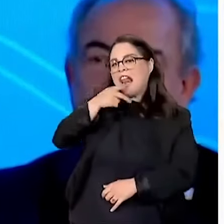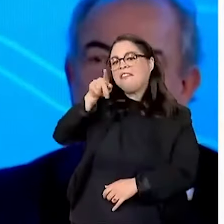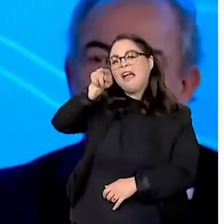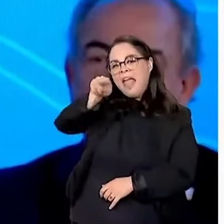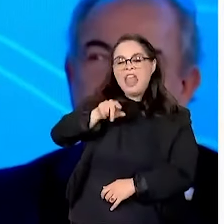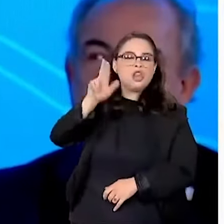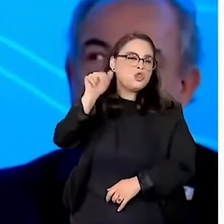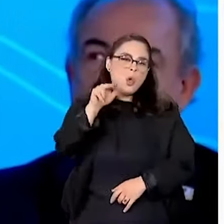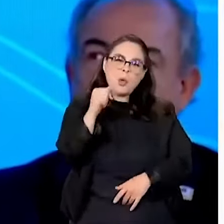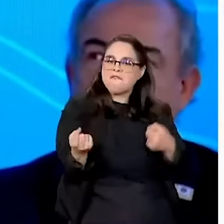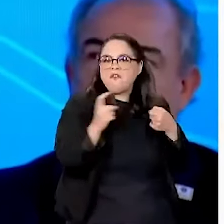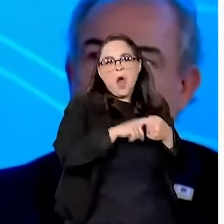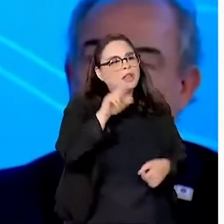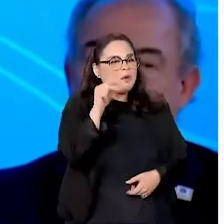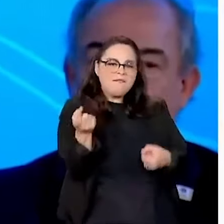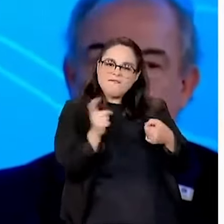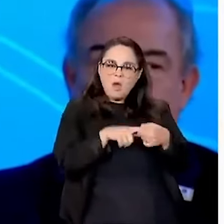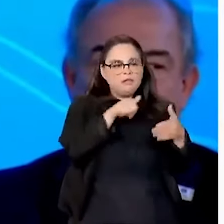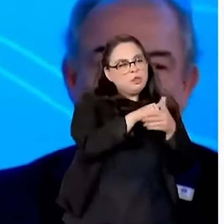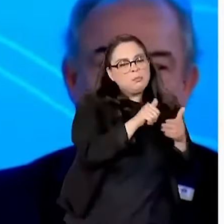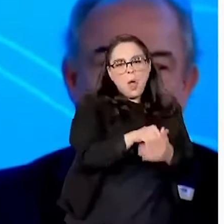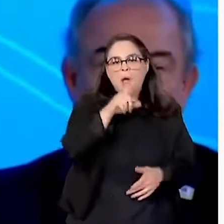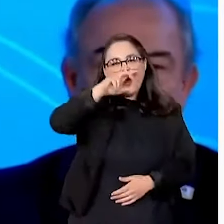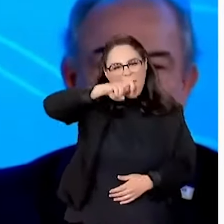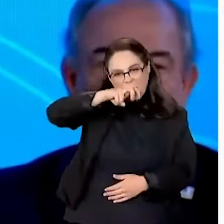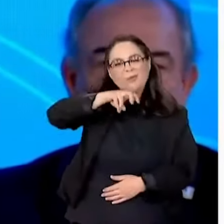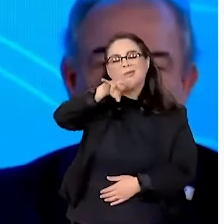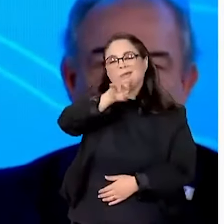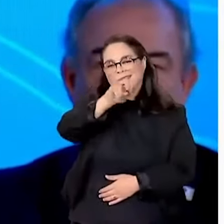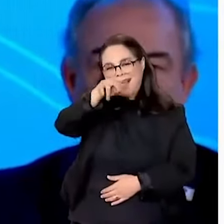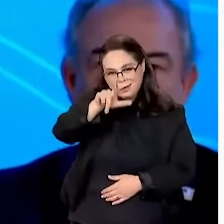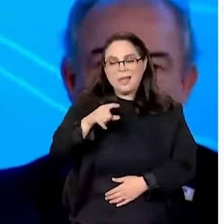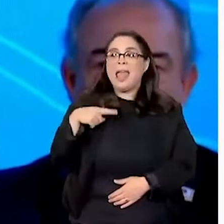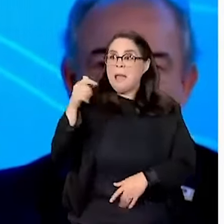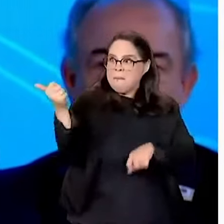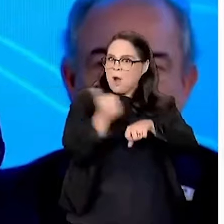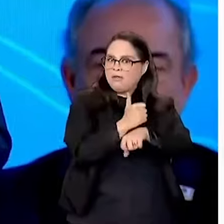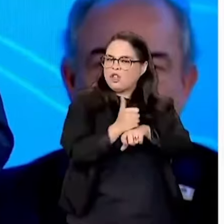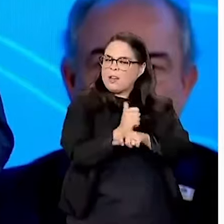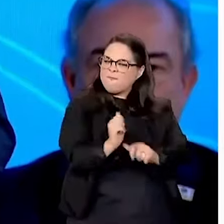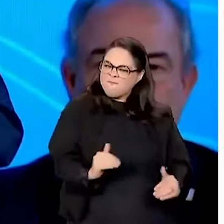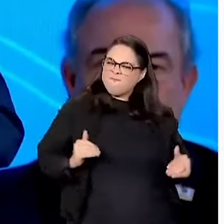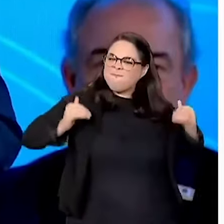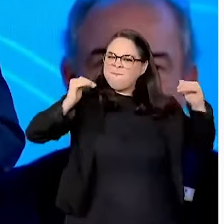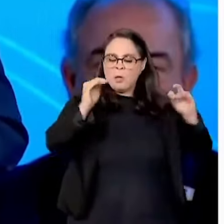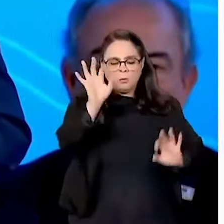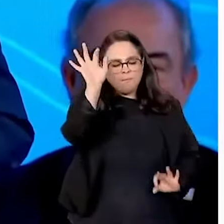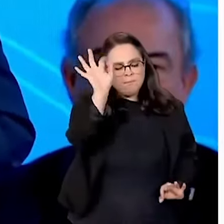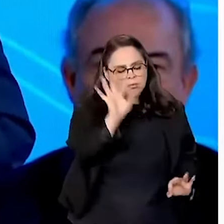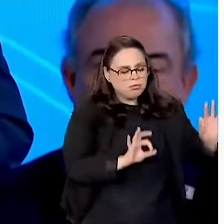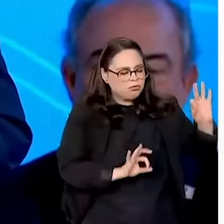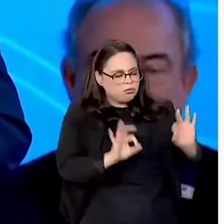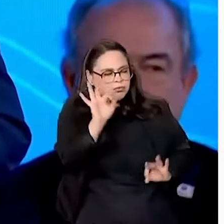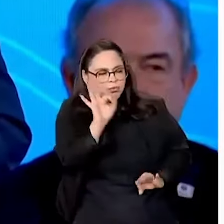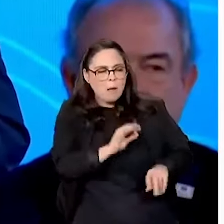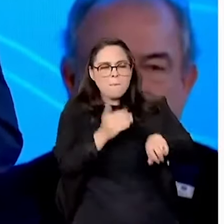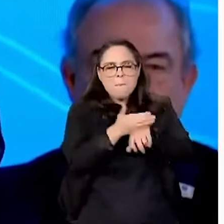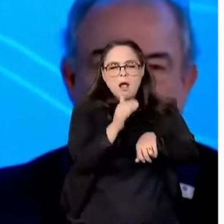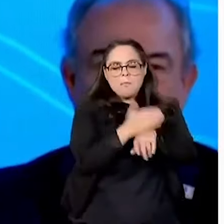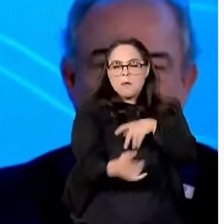que jamais ele voltaria a jogar futebol. E ele, profissional que era, se preparou,